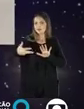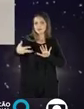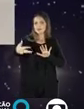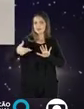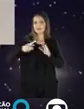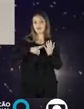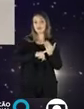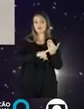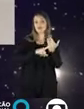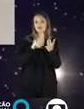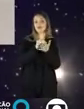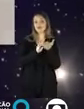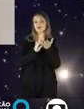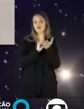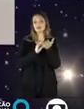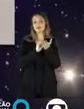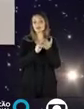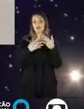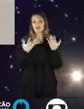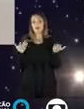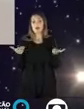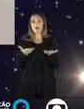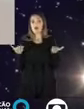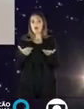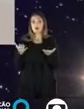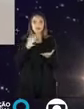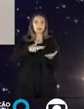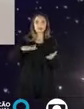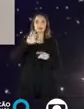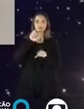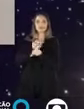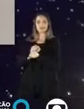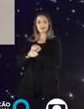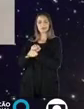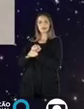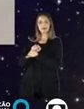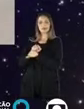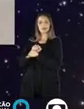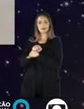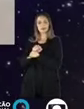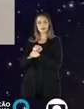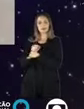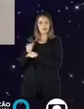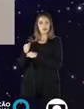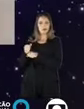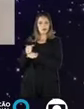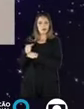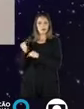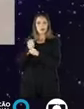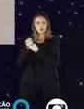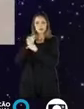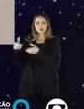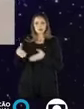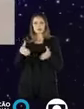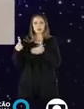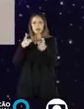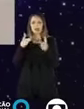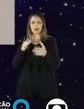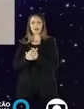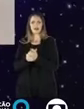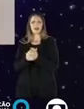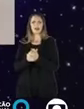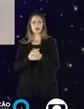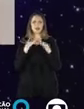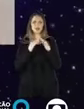adoção das tecnologias digitais. Então, agora, né, que todo mundo parou, tem os bloqueios das estradas, tem a demanda das coisas mais locais,